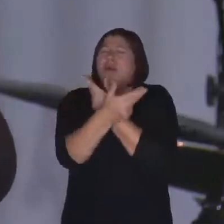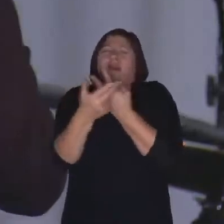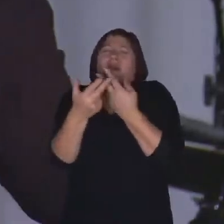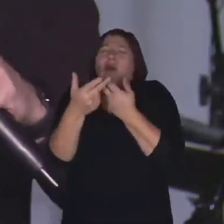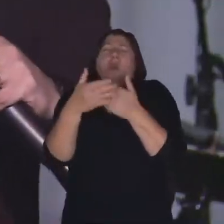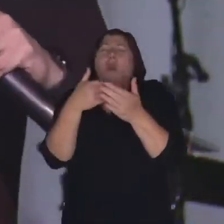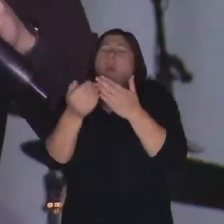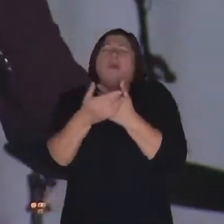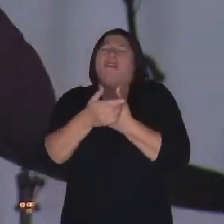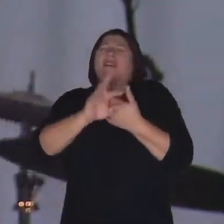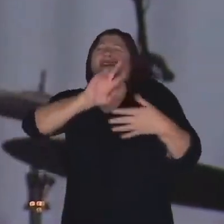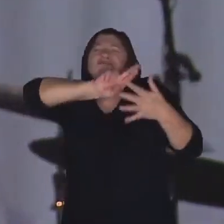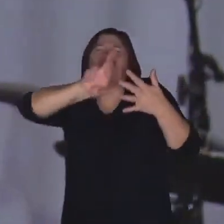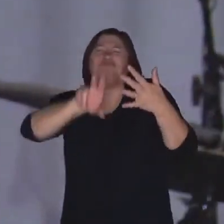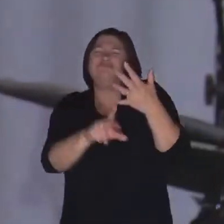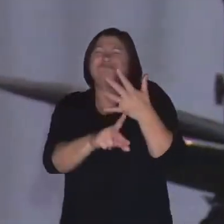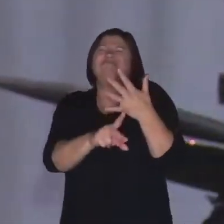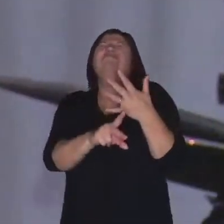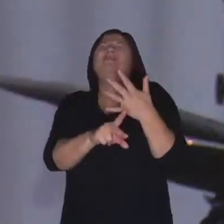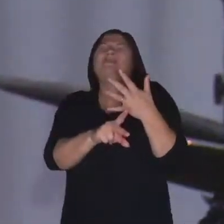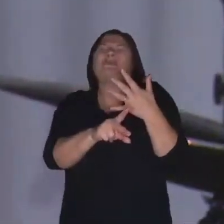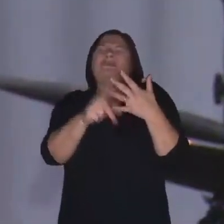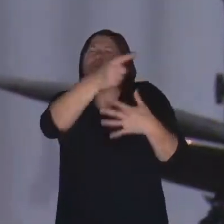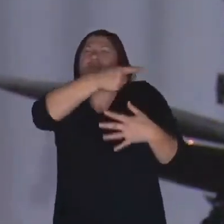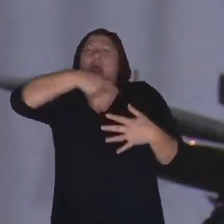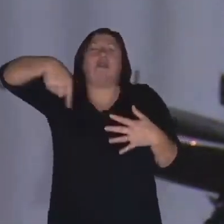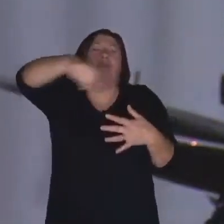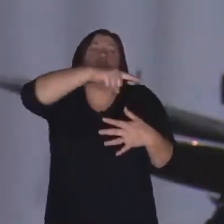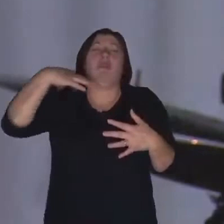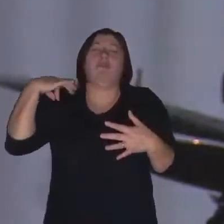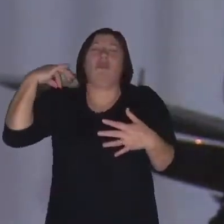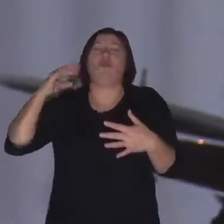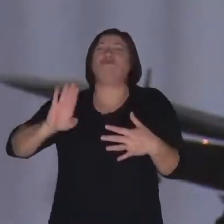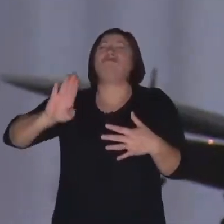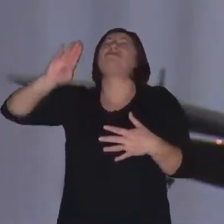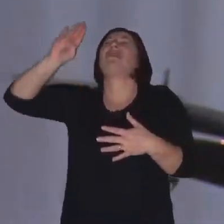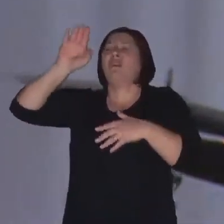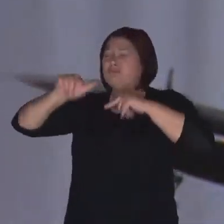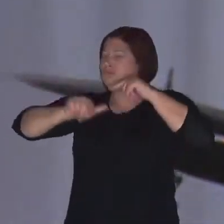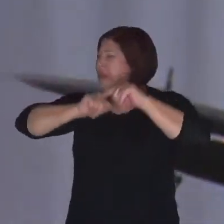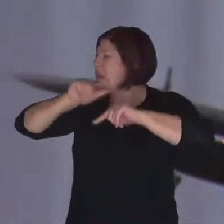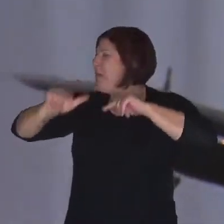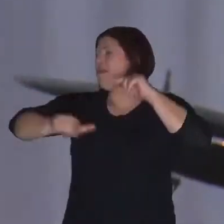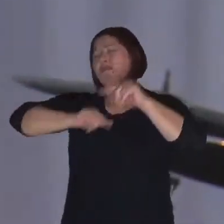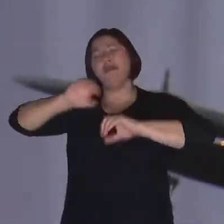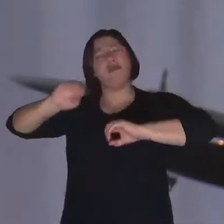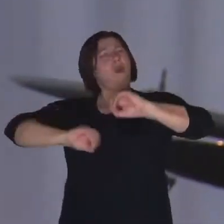aqui, a mim, a oportunidade de sermos instrumentos em favor do teu reino, da expansão do teu